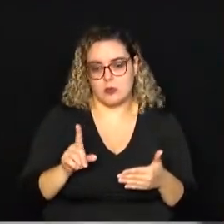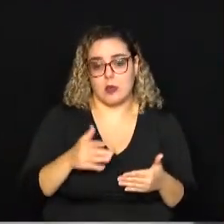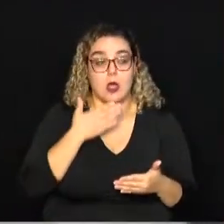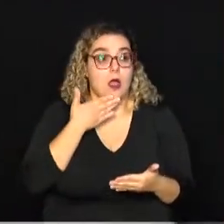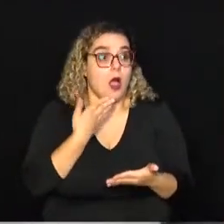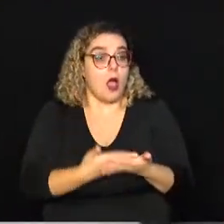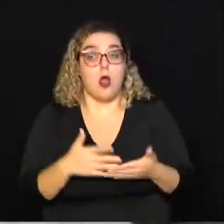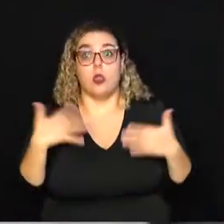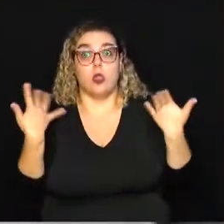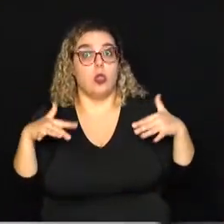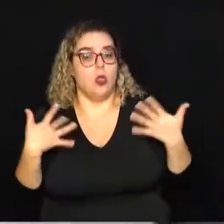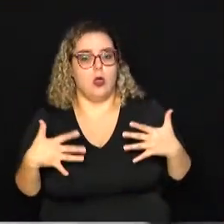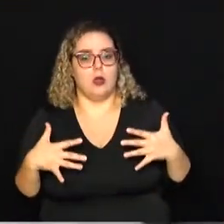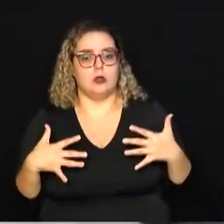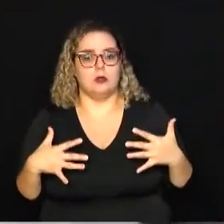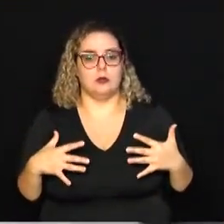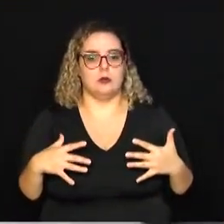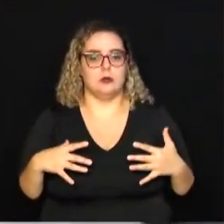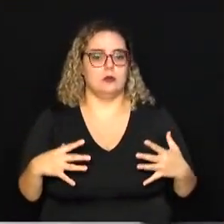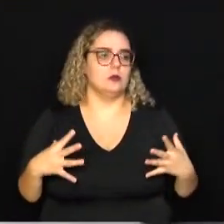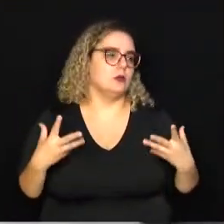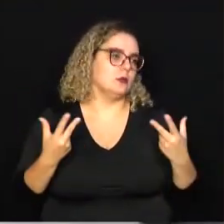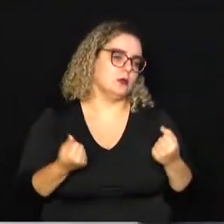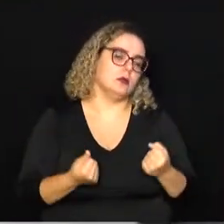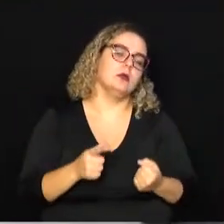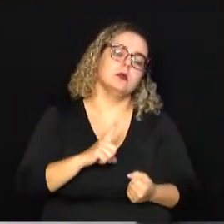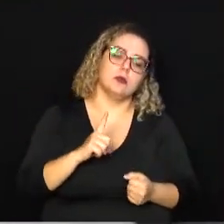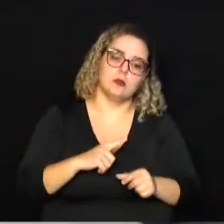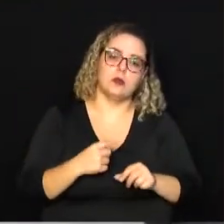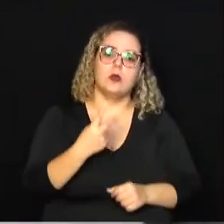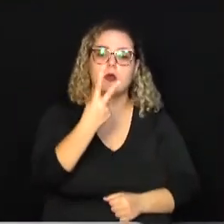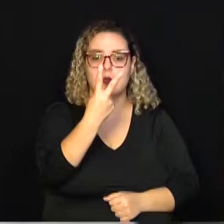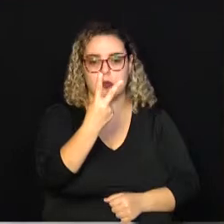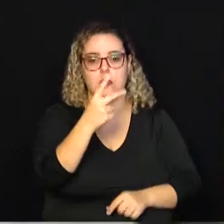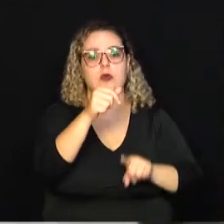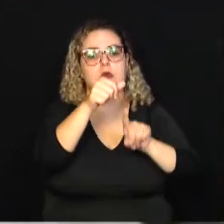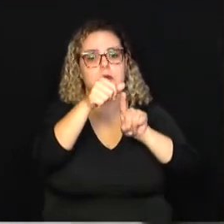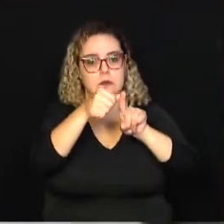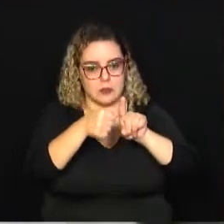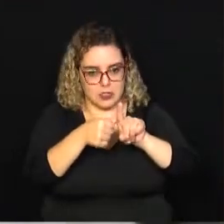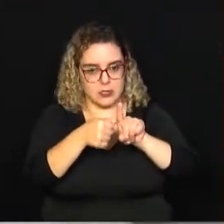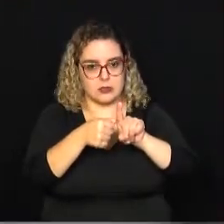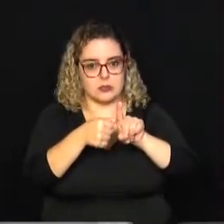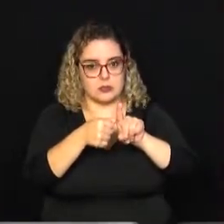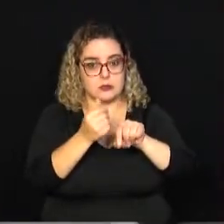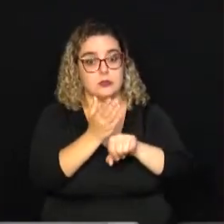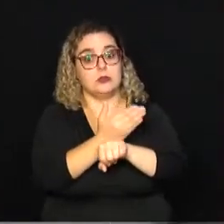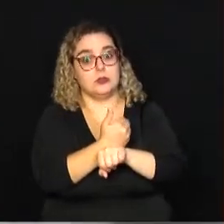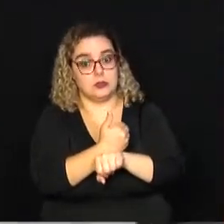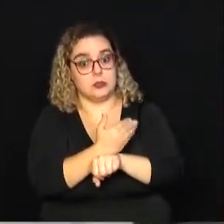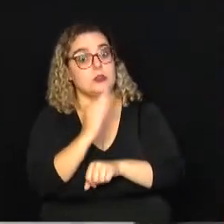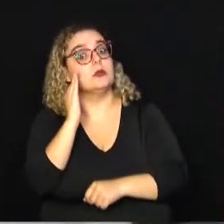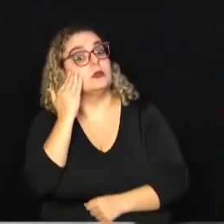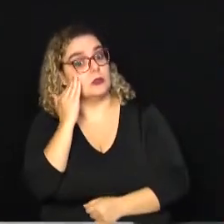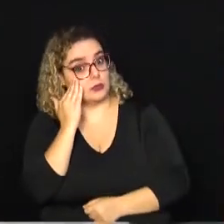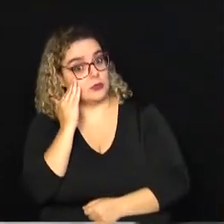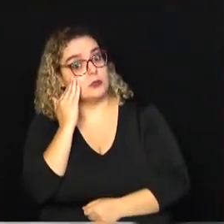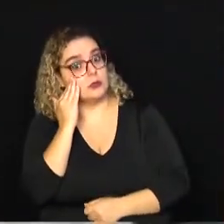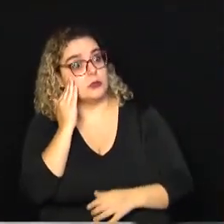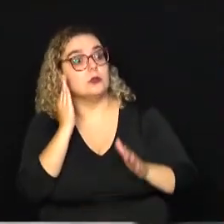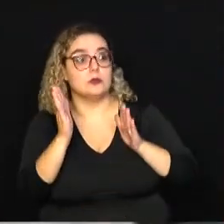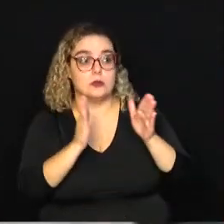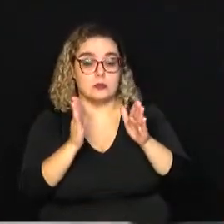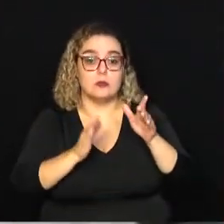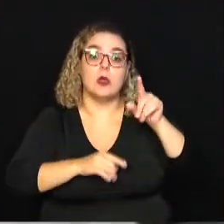todo mundo teve 2 meses de antecedência, né, para ver Manaus, o que estava acontecendo lá, e entender que a gente estava diante de uma